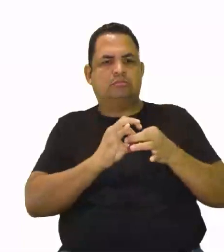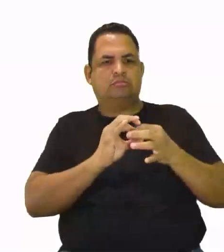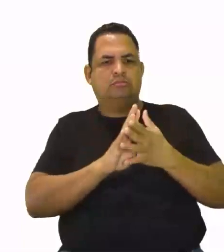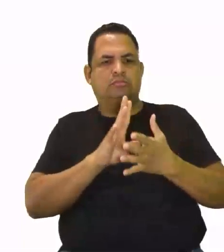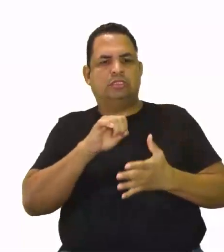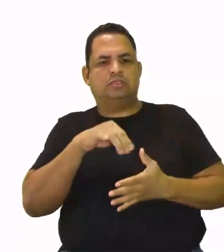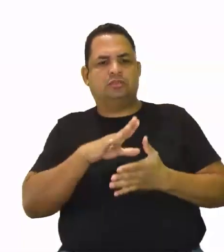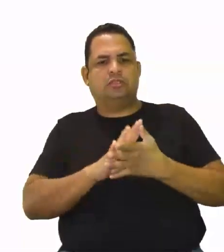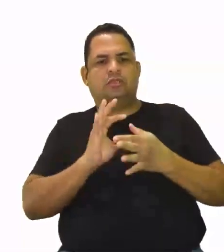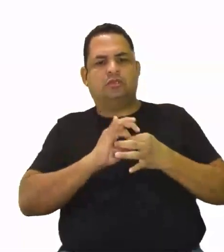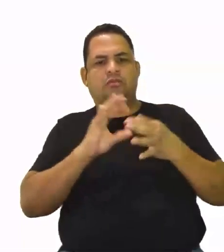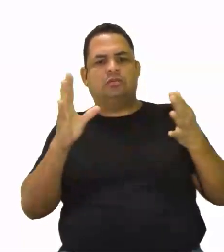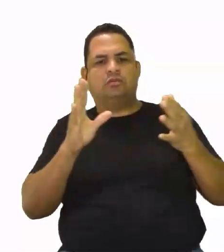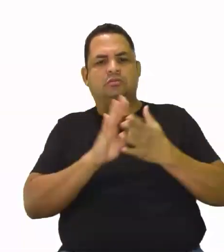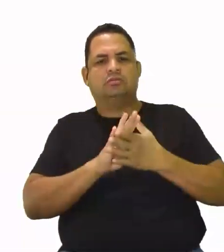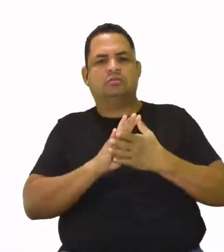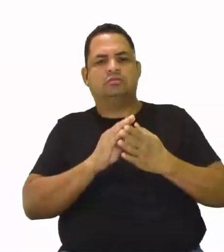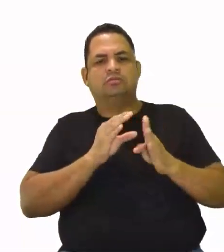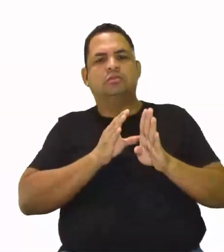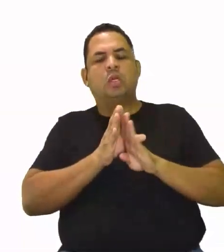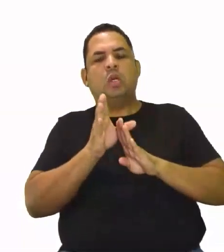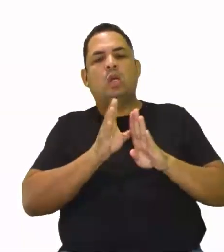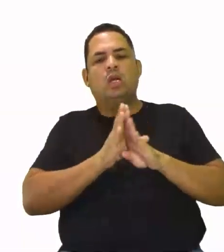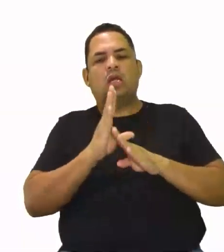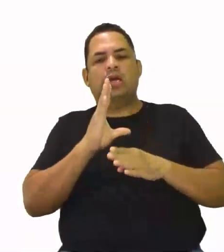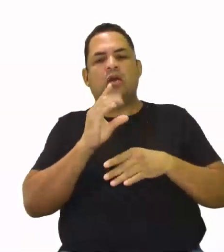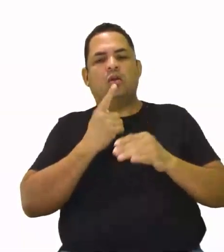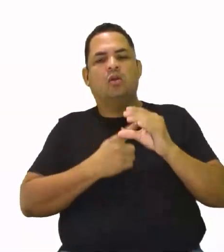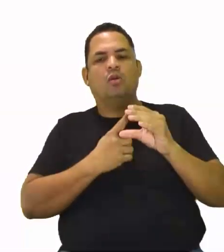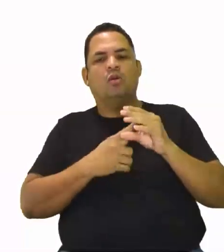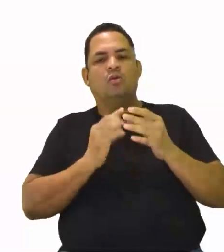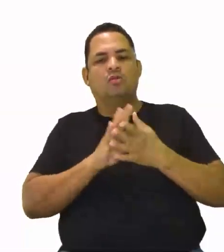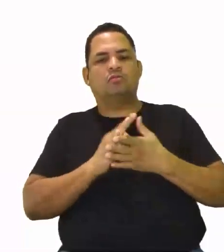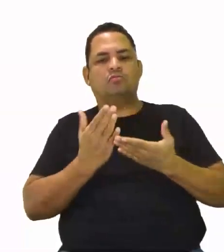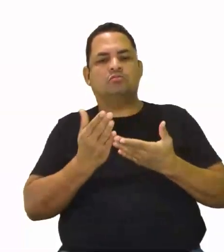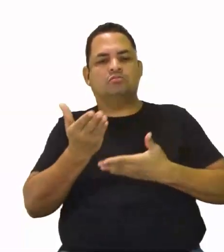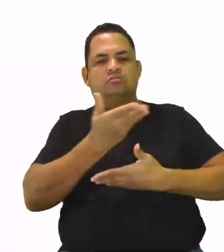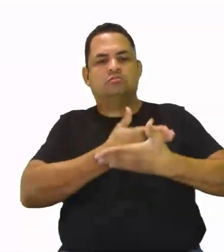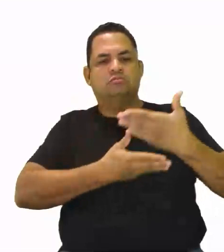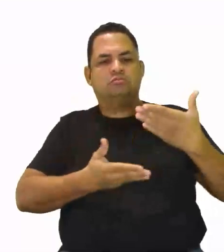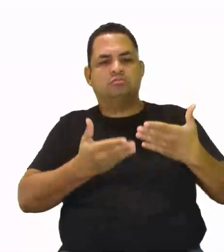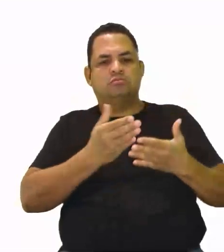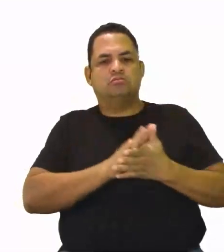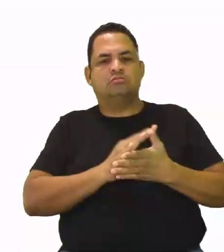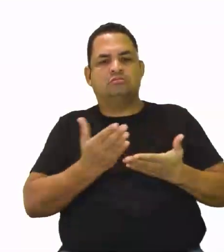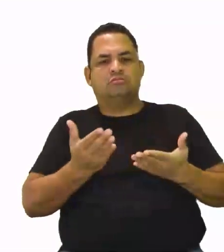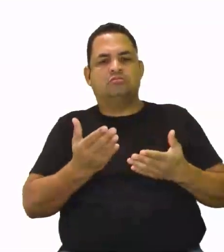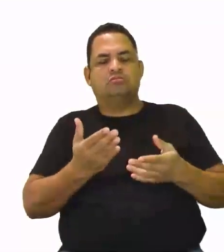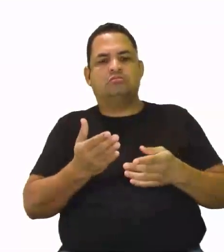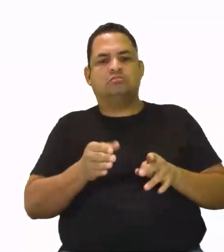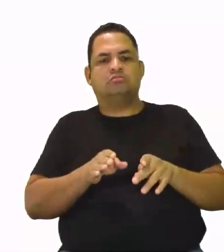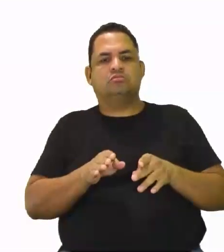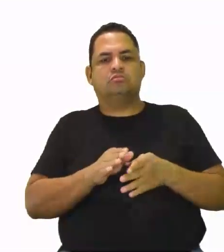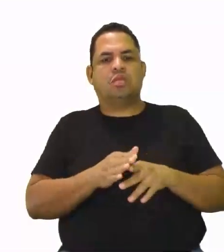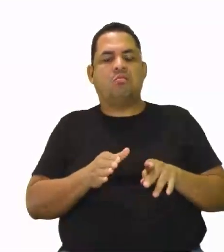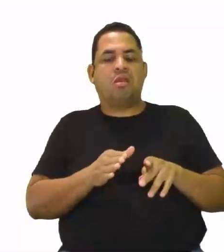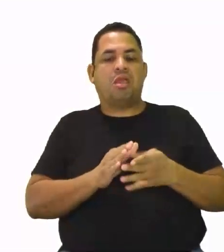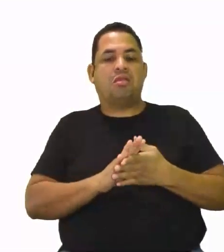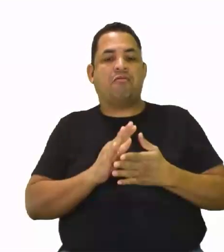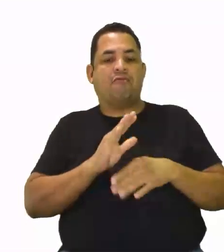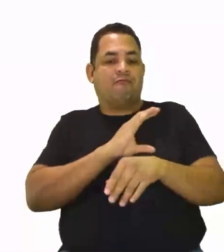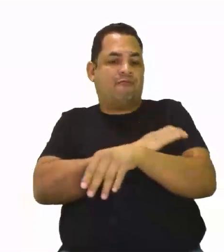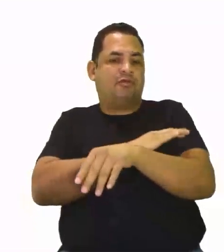Nacional Libertadora de orientação comunista e pela Ação Integralista Brasileira de orientação